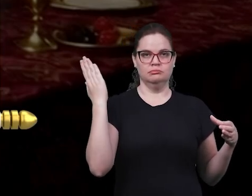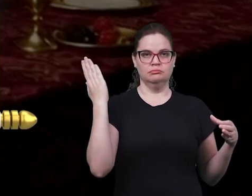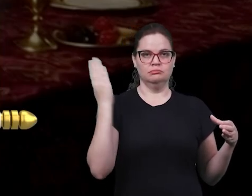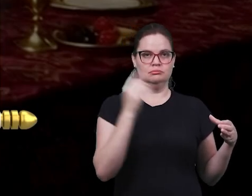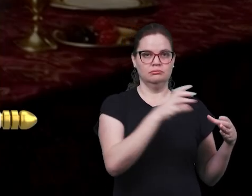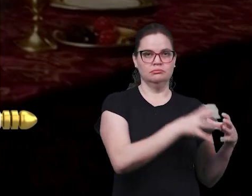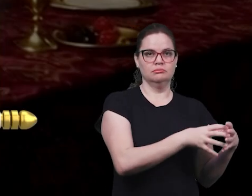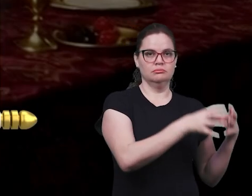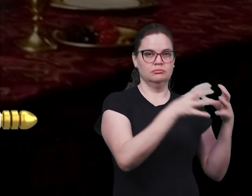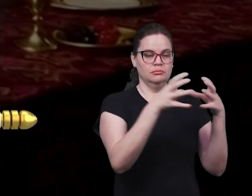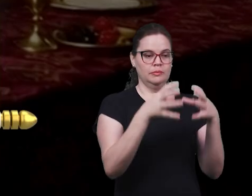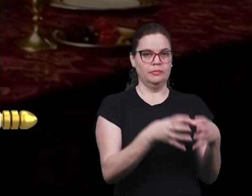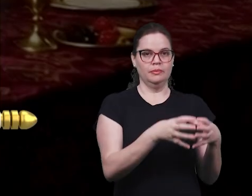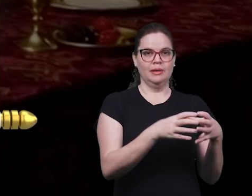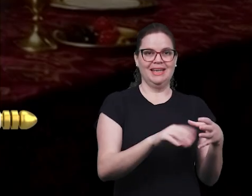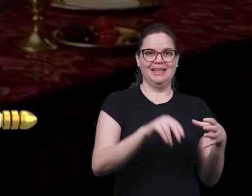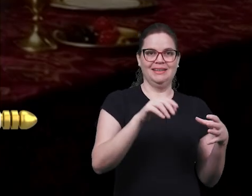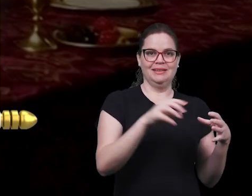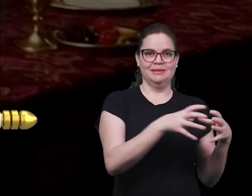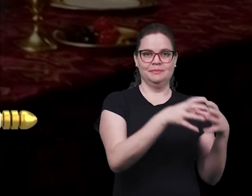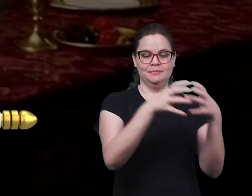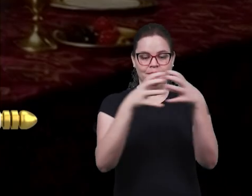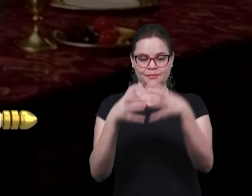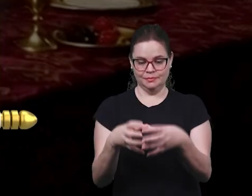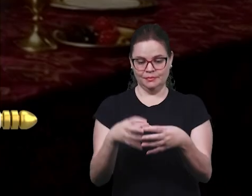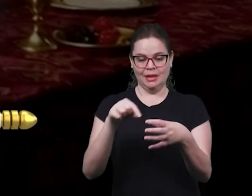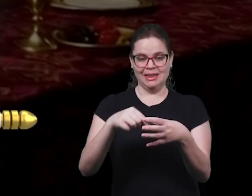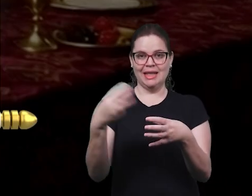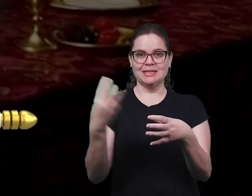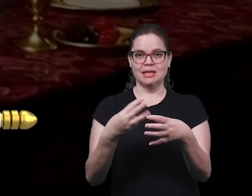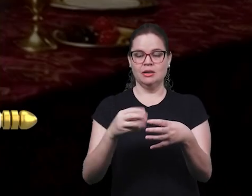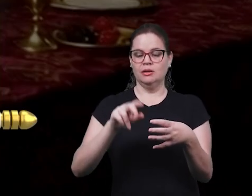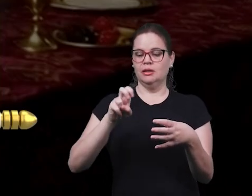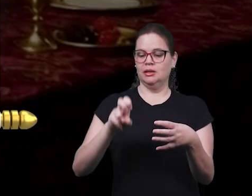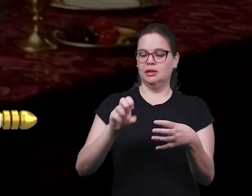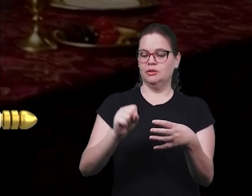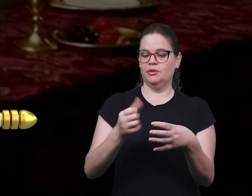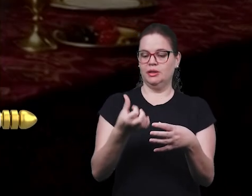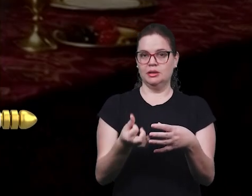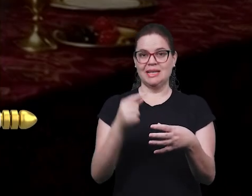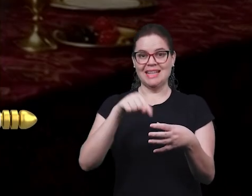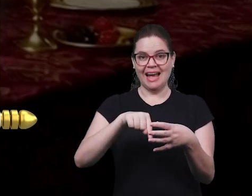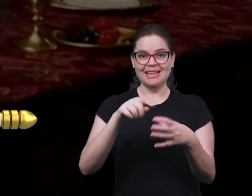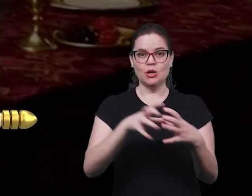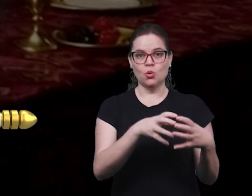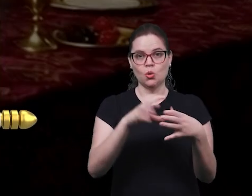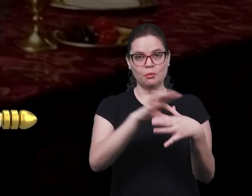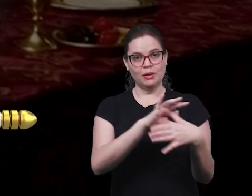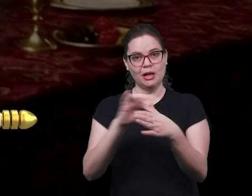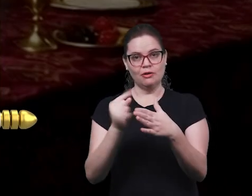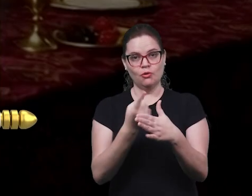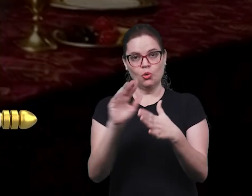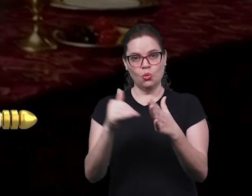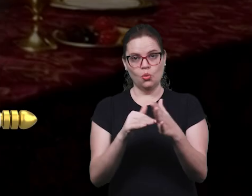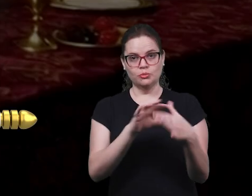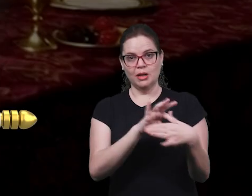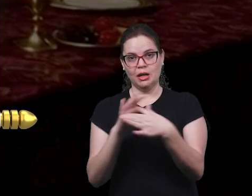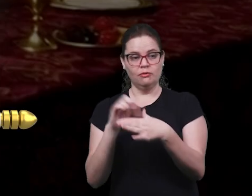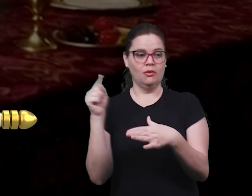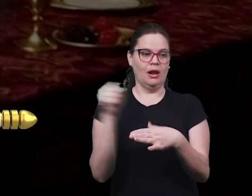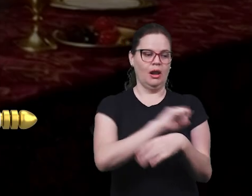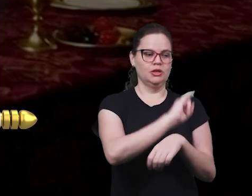Em 586, a terceira deportação, o templo destruído. Então,